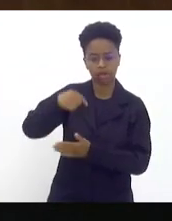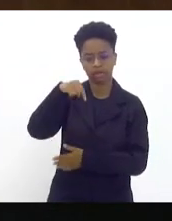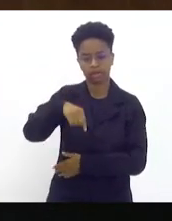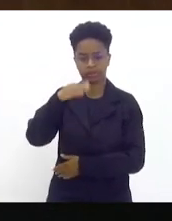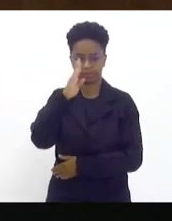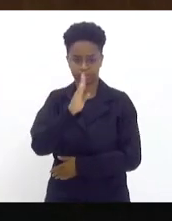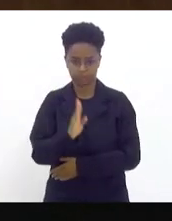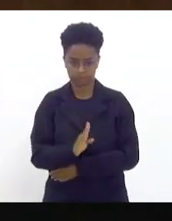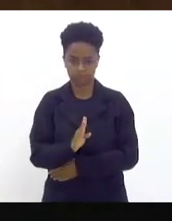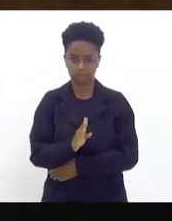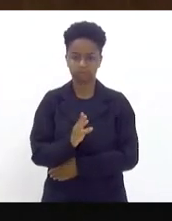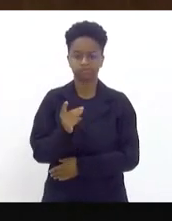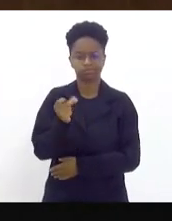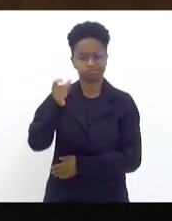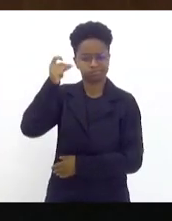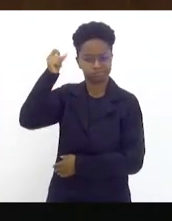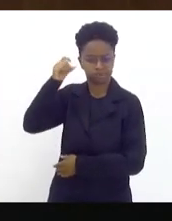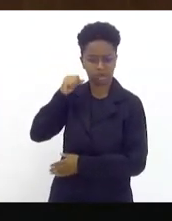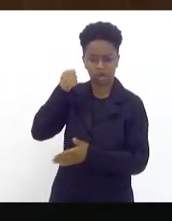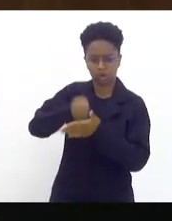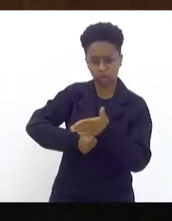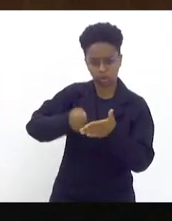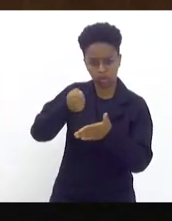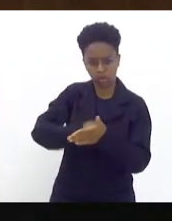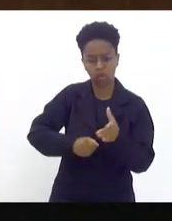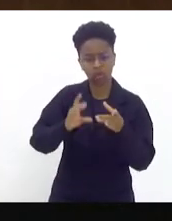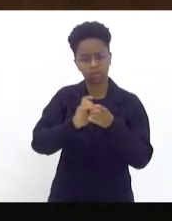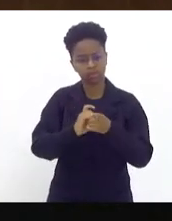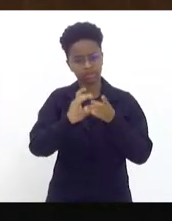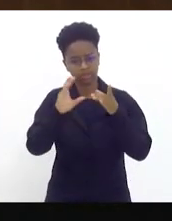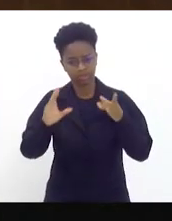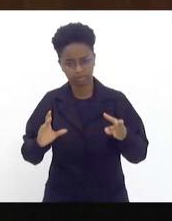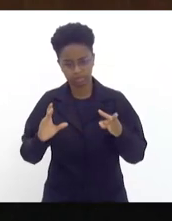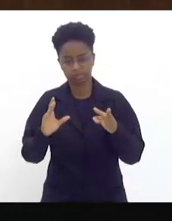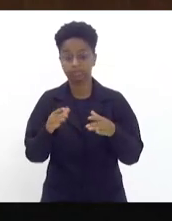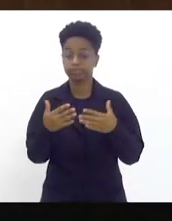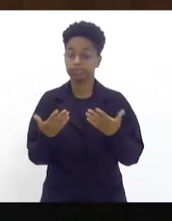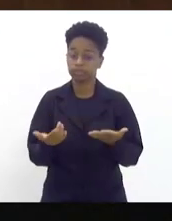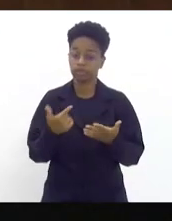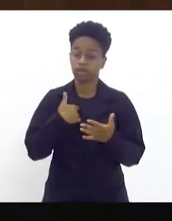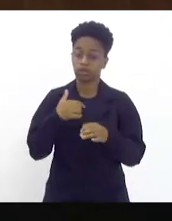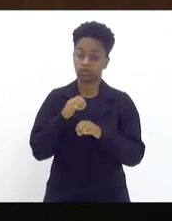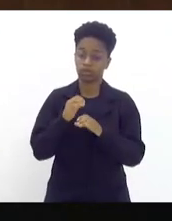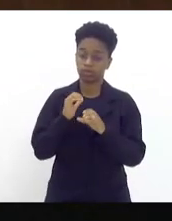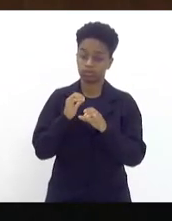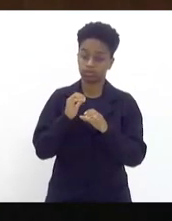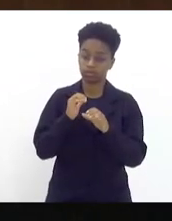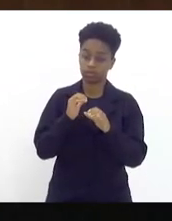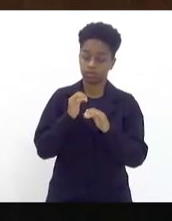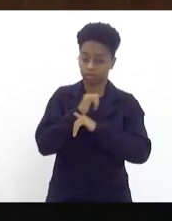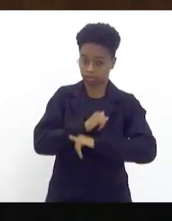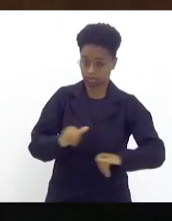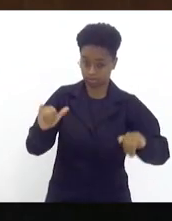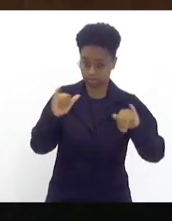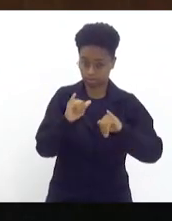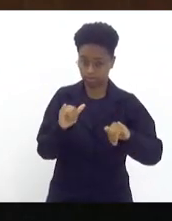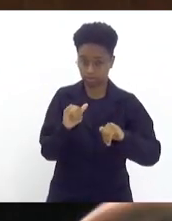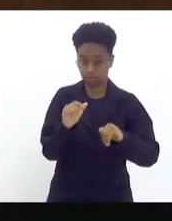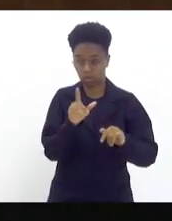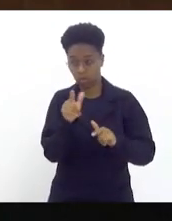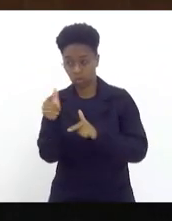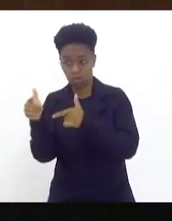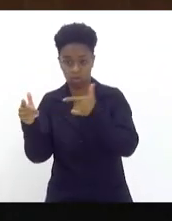da Vanguarda da luta na democracia e eu quero comunicar aos nossos pares